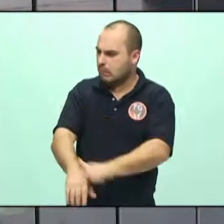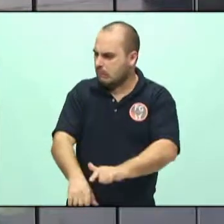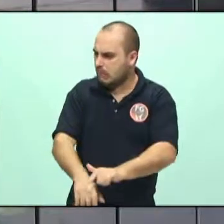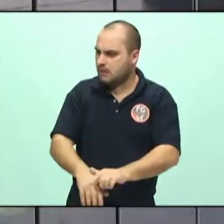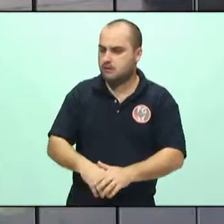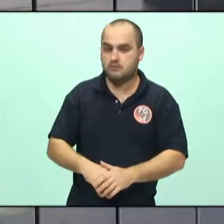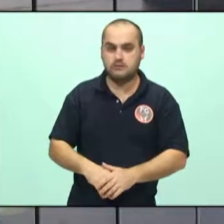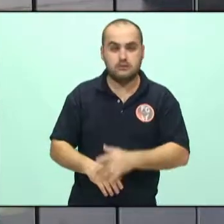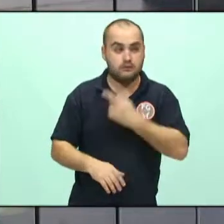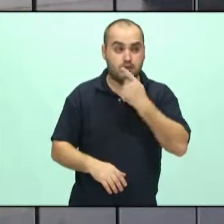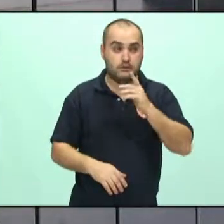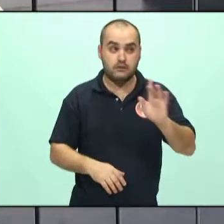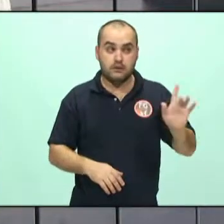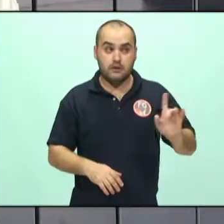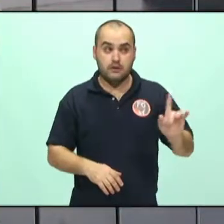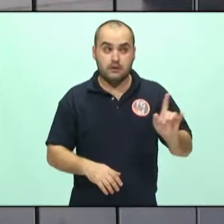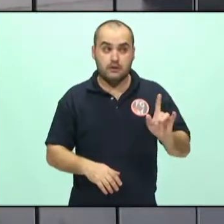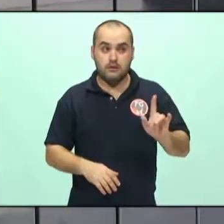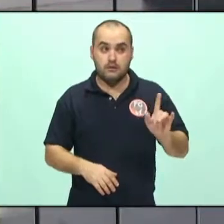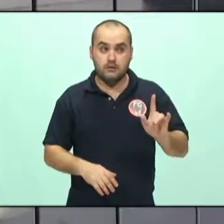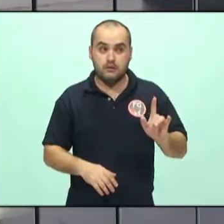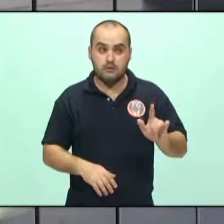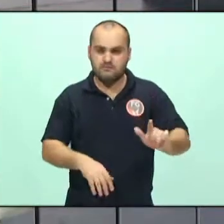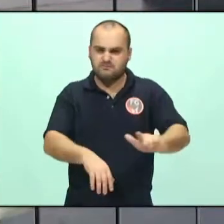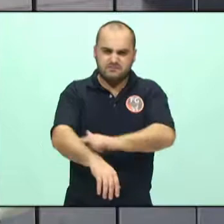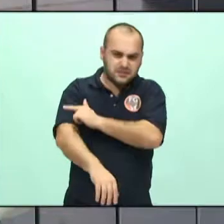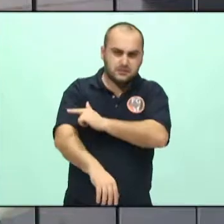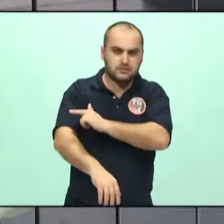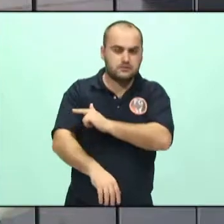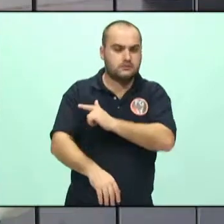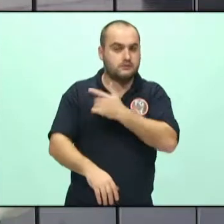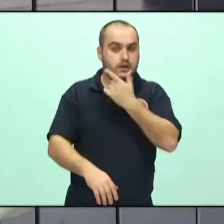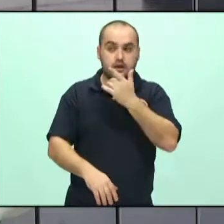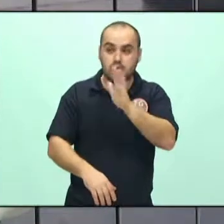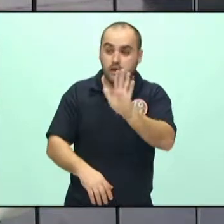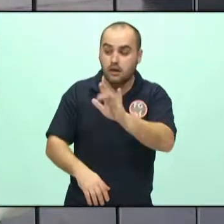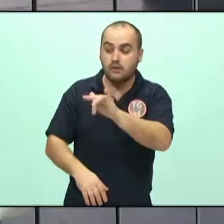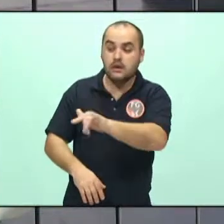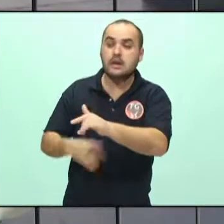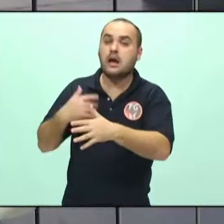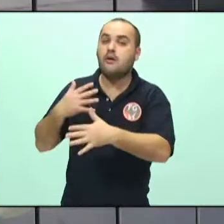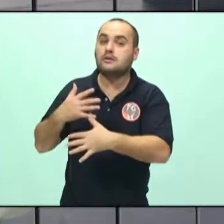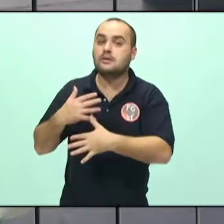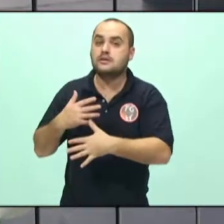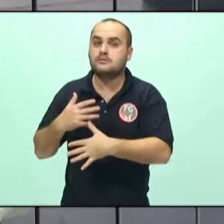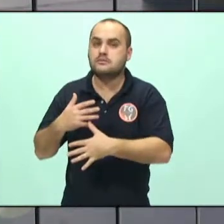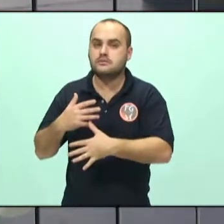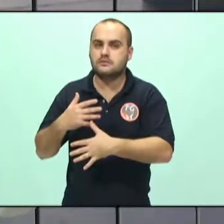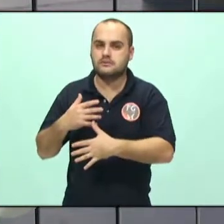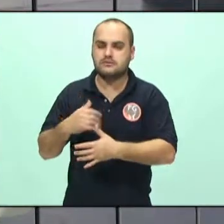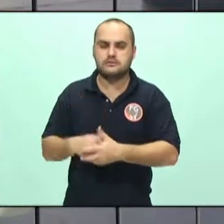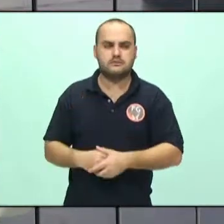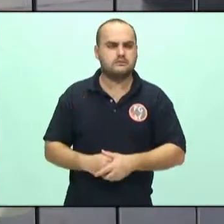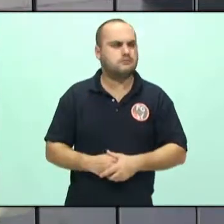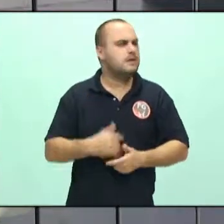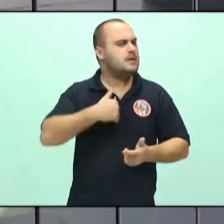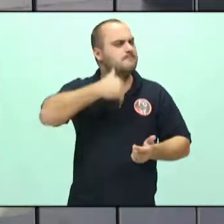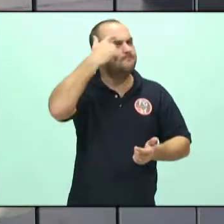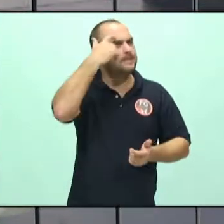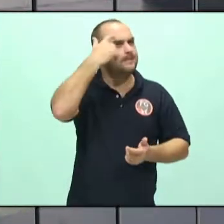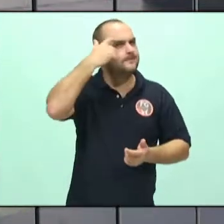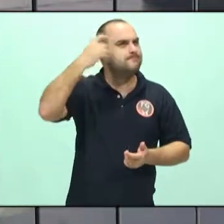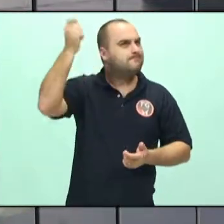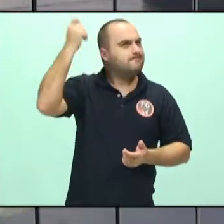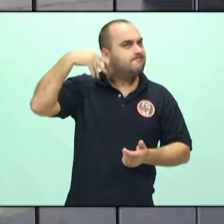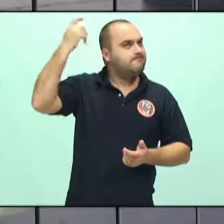autismo. E o autismo tu não vê fisicamente, entendeu? E aí eu disse, poxa, peraí, vamos fazer alguma coisa.